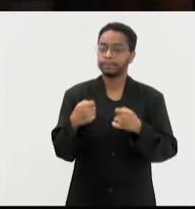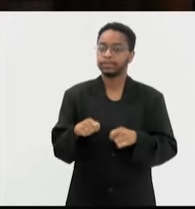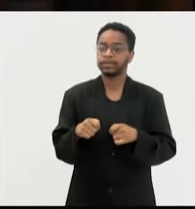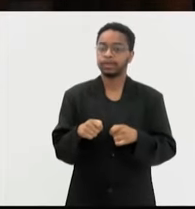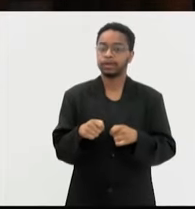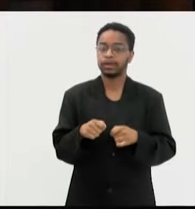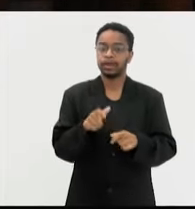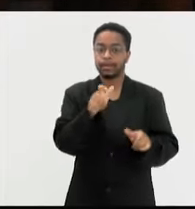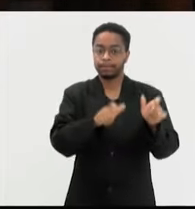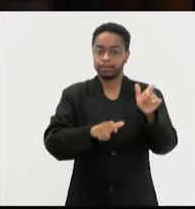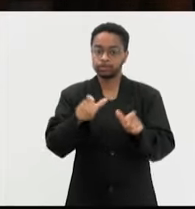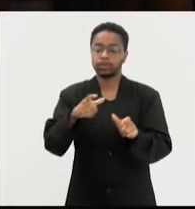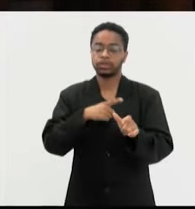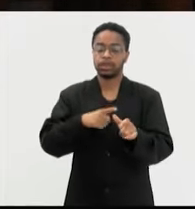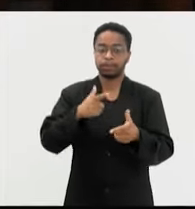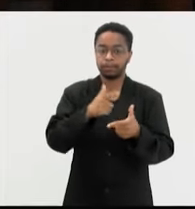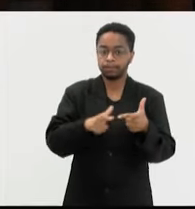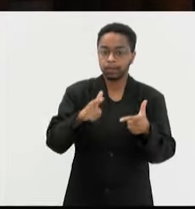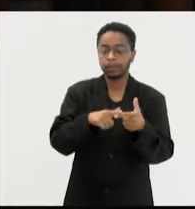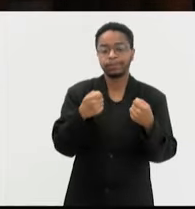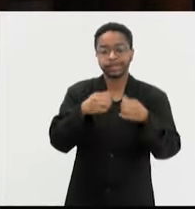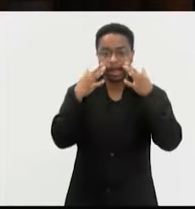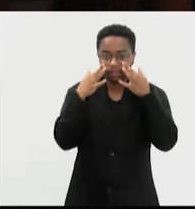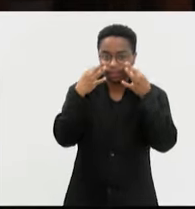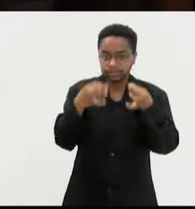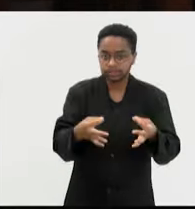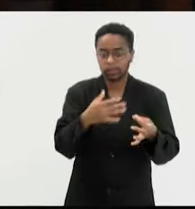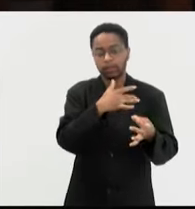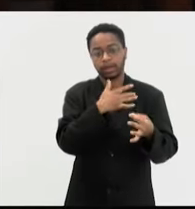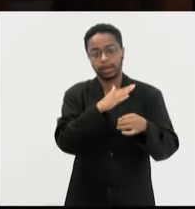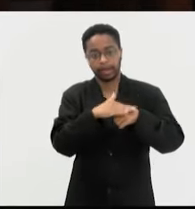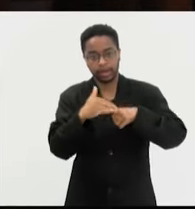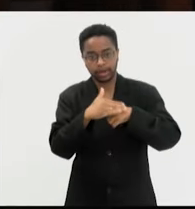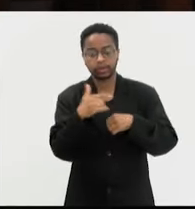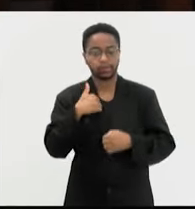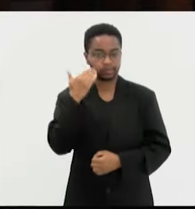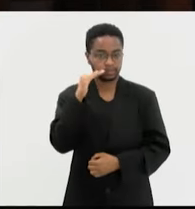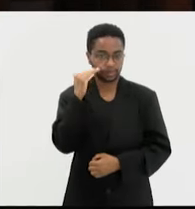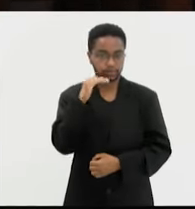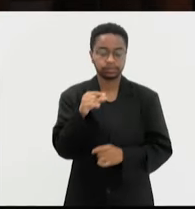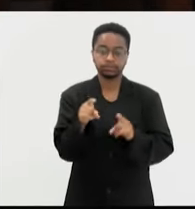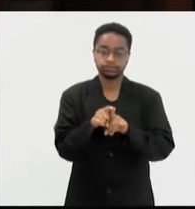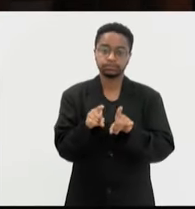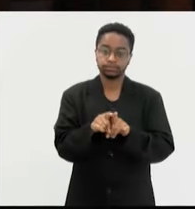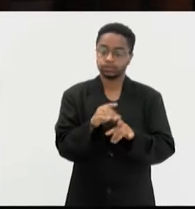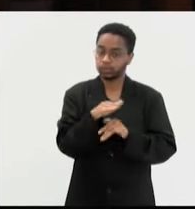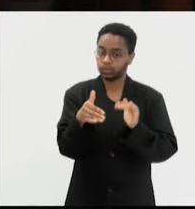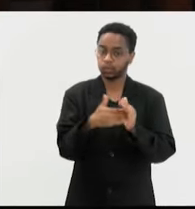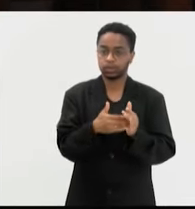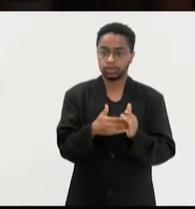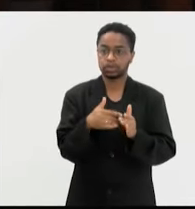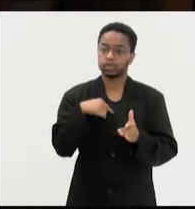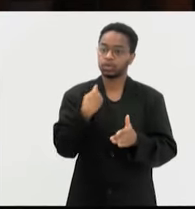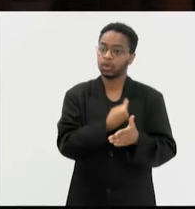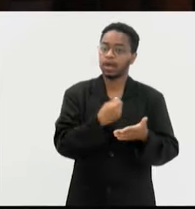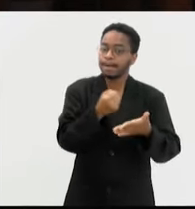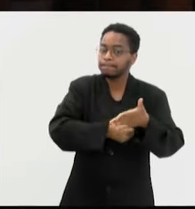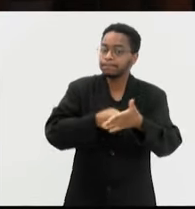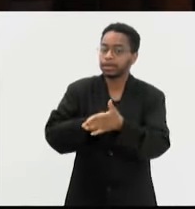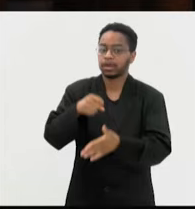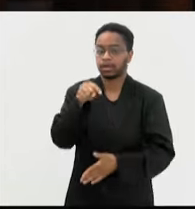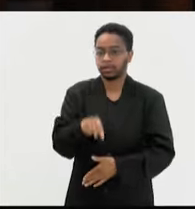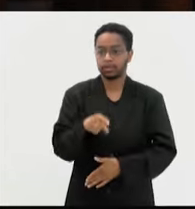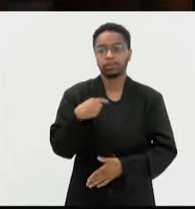com mais atenção com mais carinha ainda eu reconheço isso tudo isso e nós brigamos por isso aqui Dino